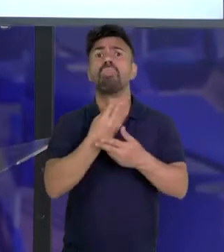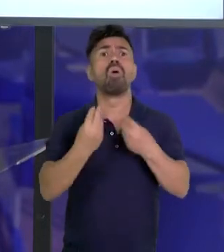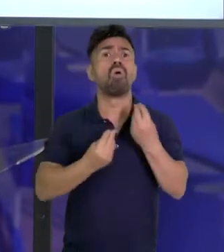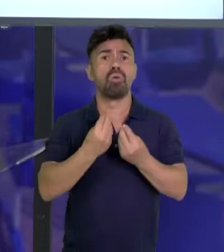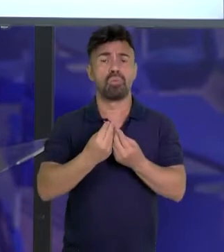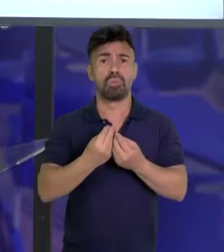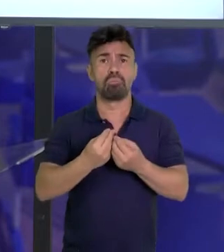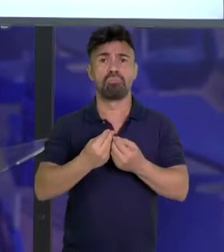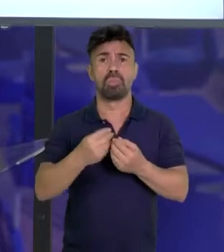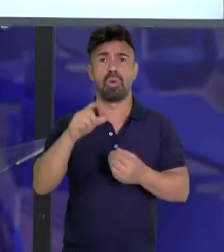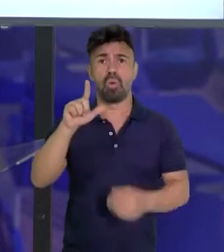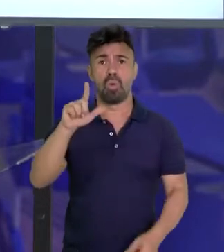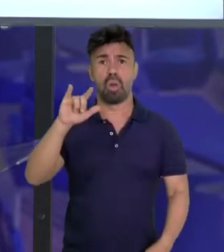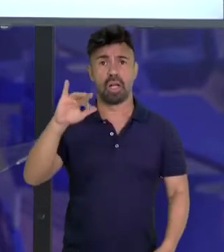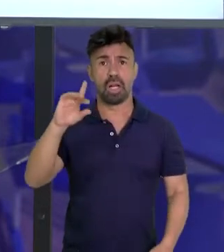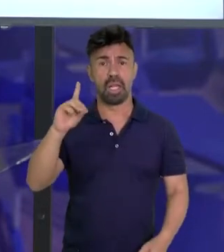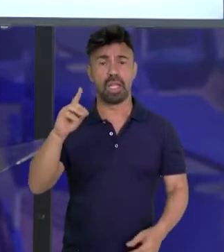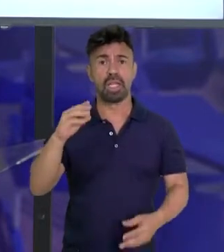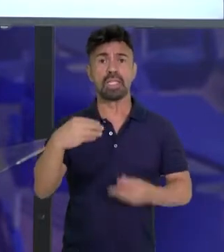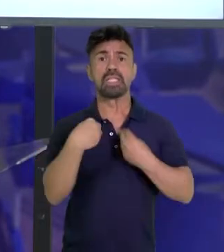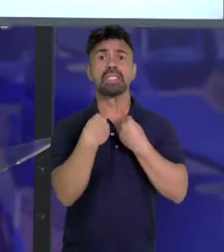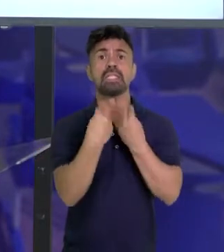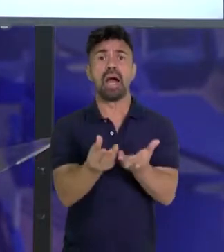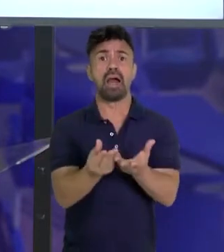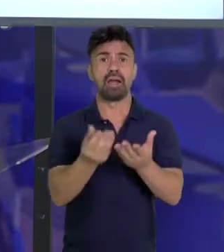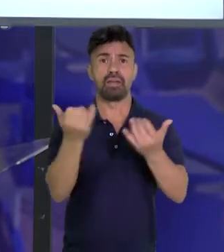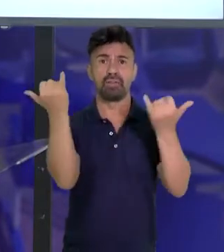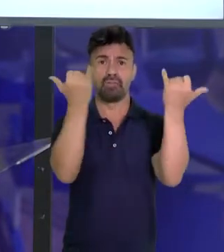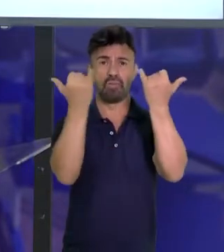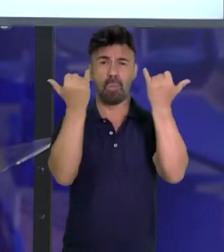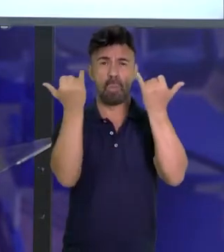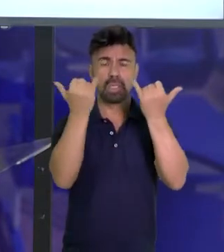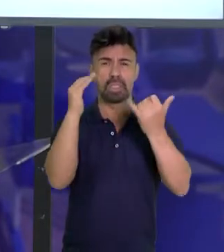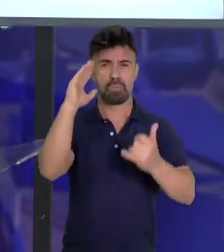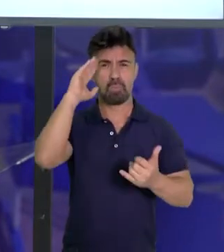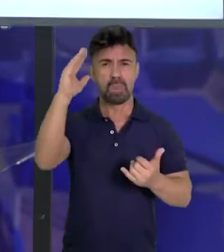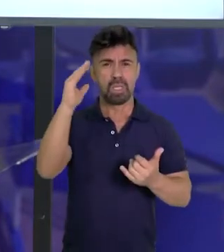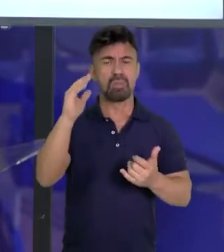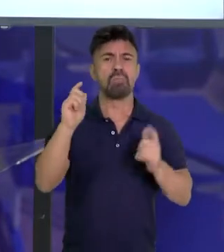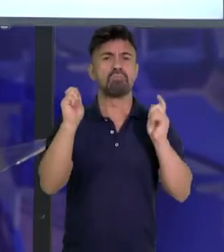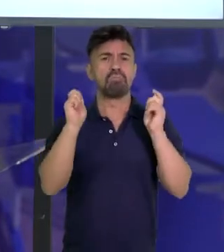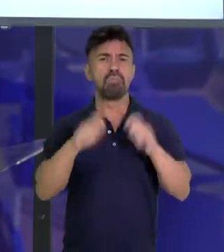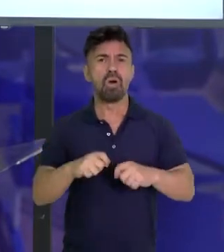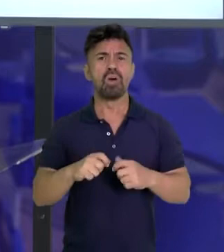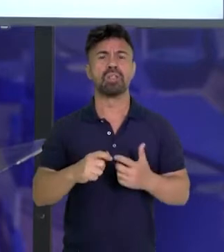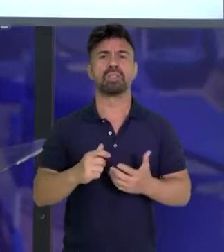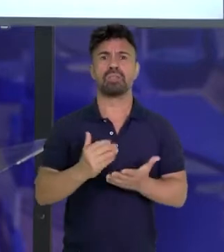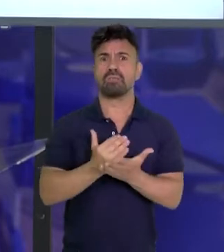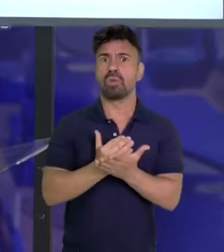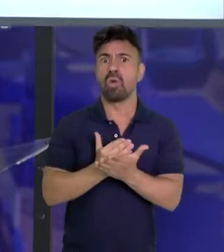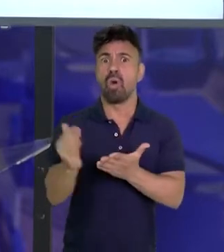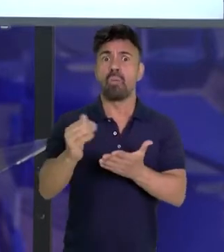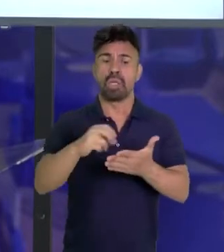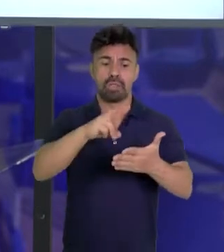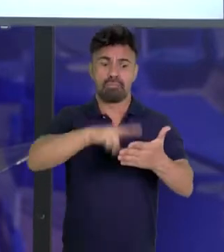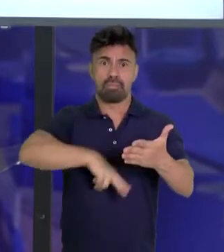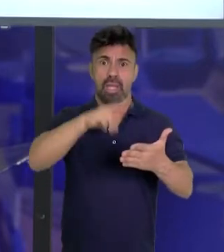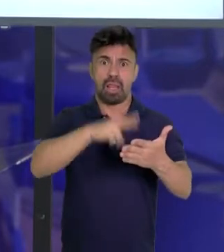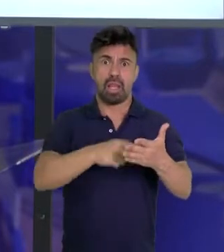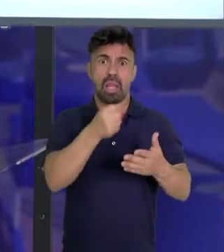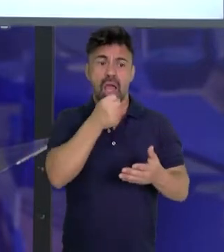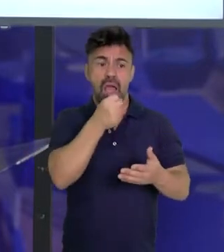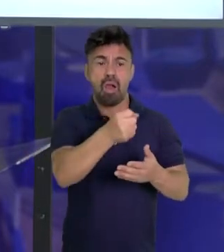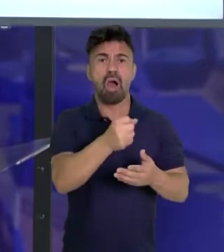do lead é dar as informações principais para que a gente tenha condições de, ao iniciar a leitura da